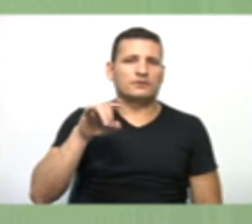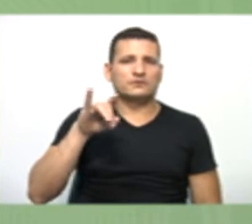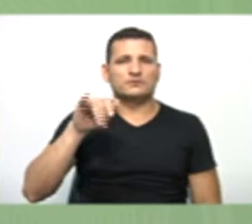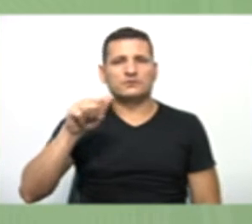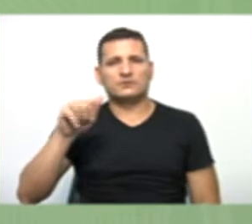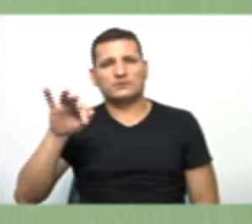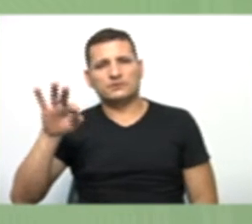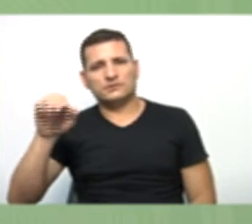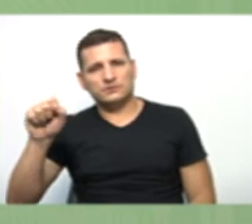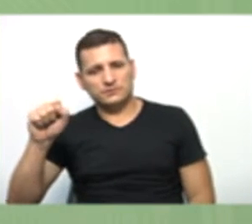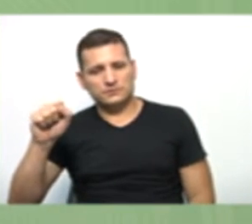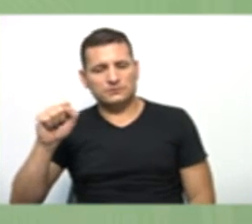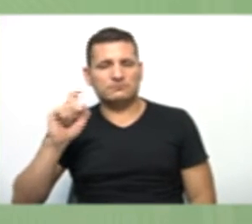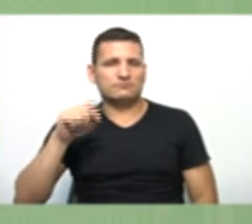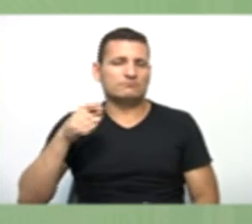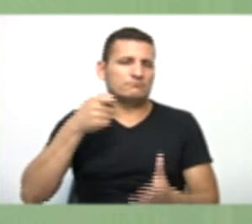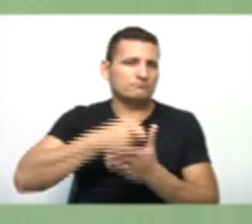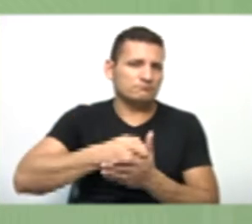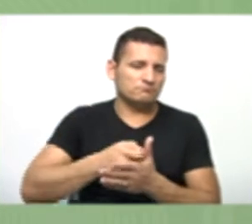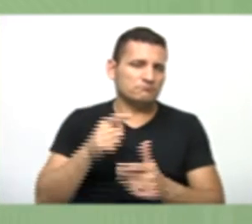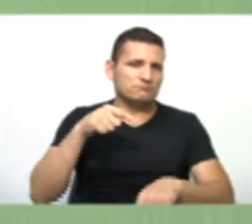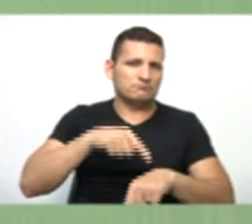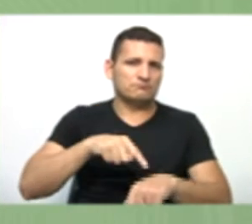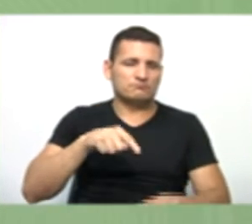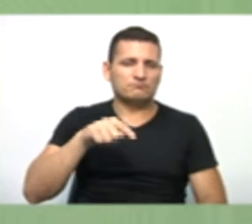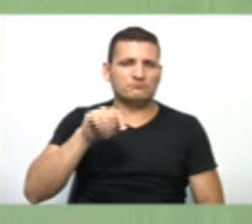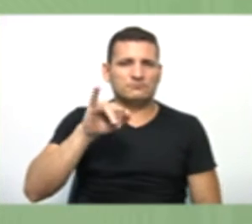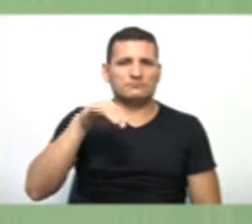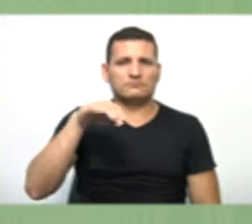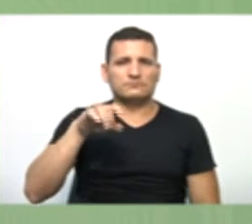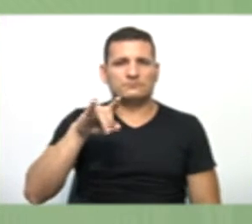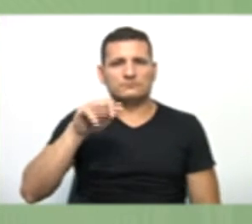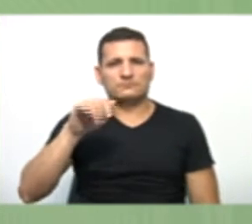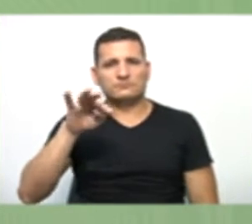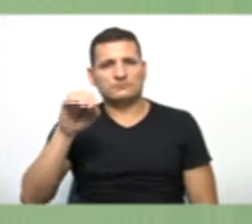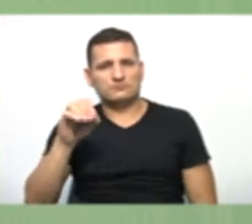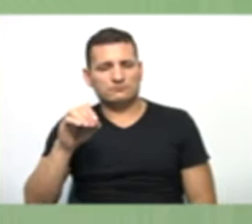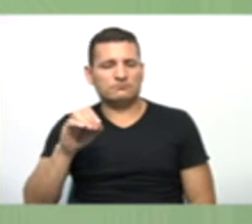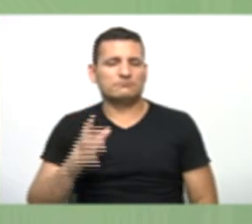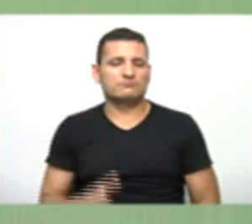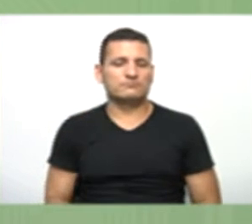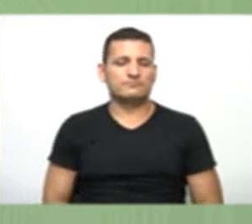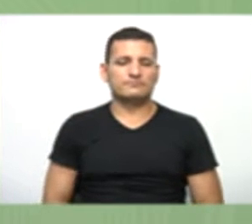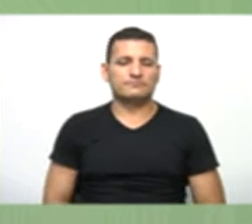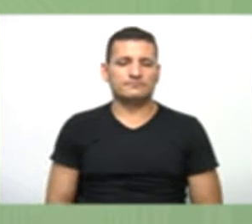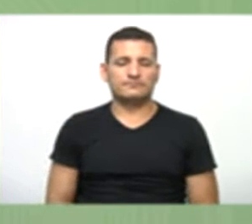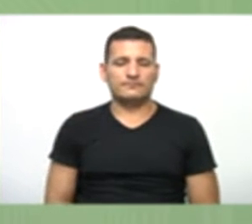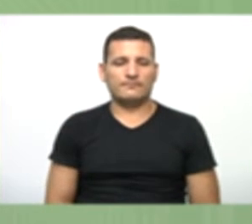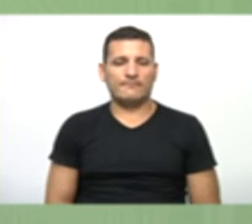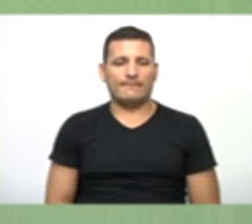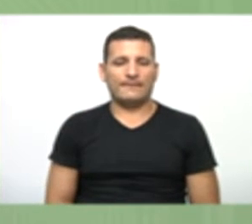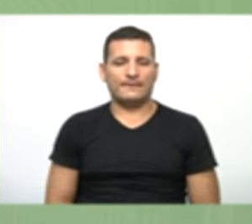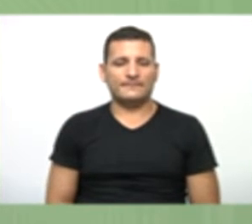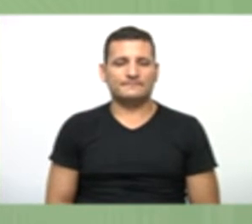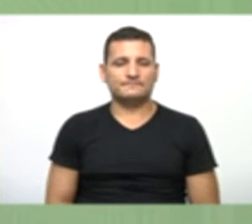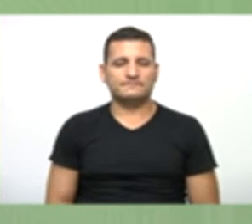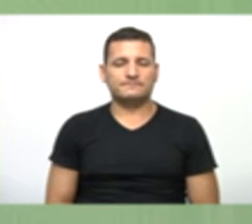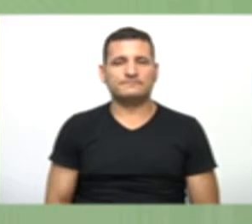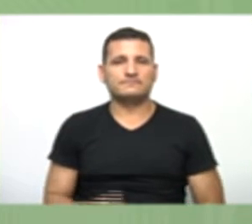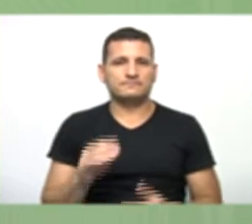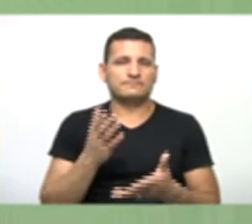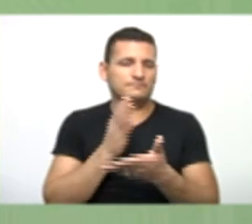de pagamentos imediatos com, como é que fala? Com um período estipulado já. Exatamente. Então, quando falamos de